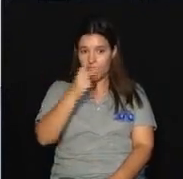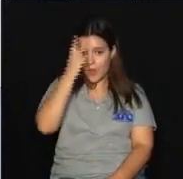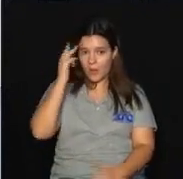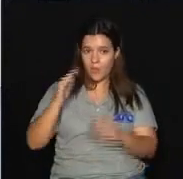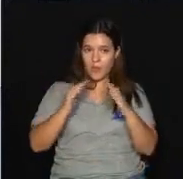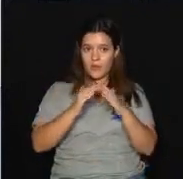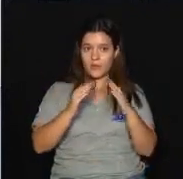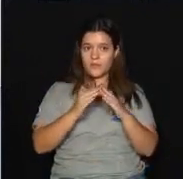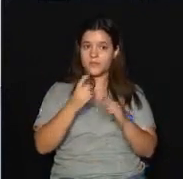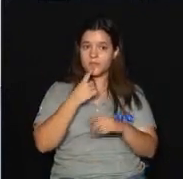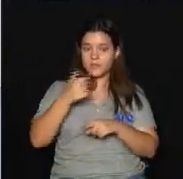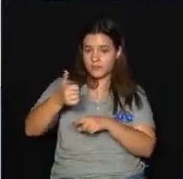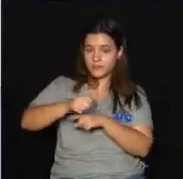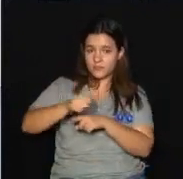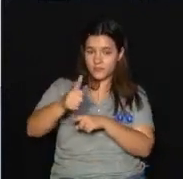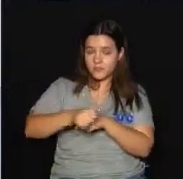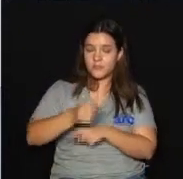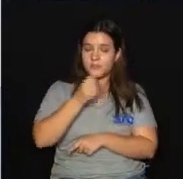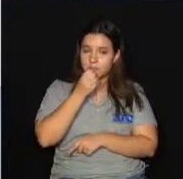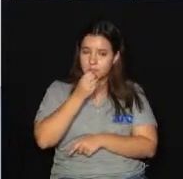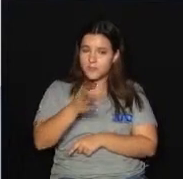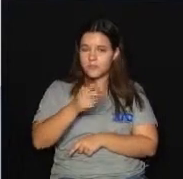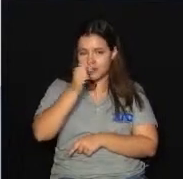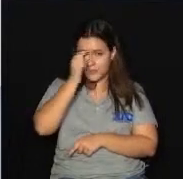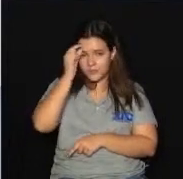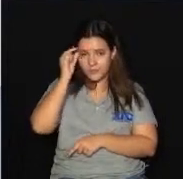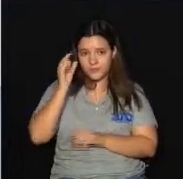campineiros avaliando como boa a gestão,